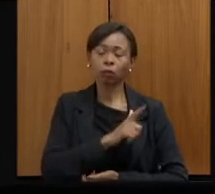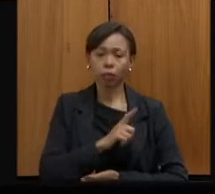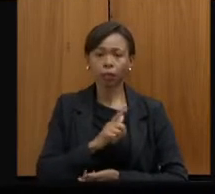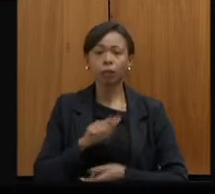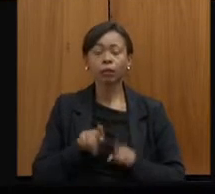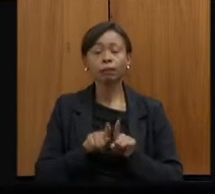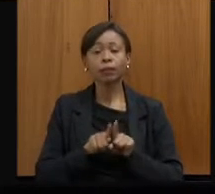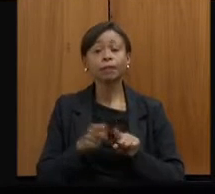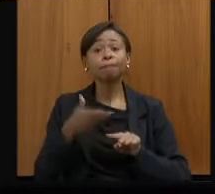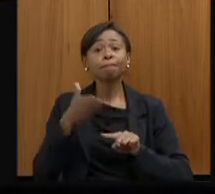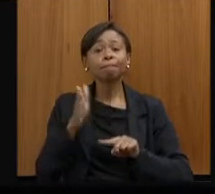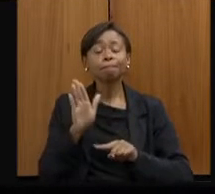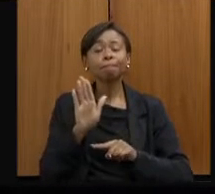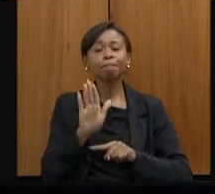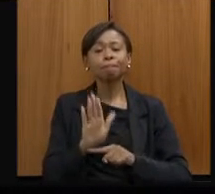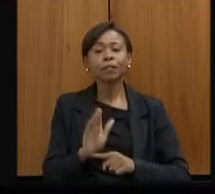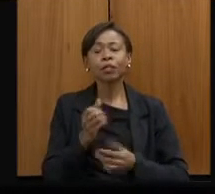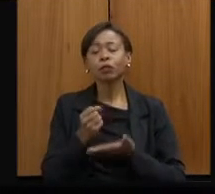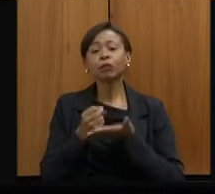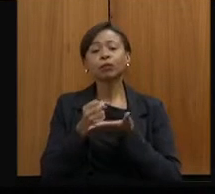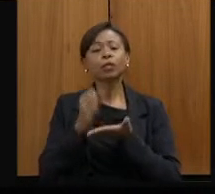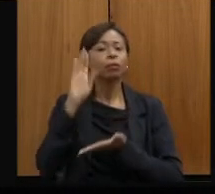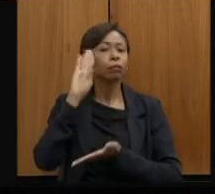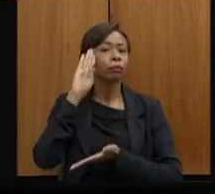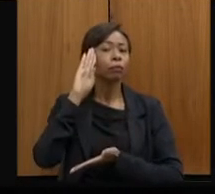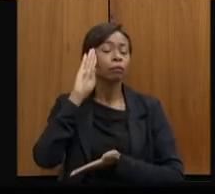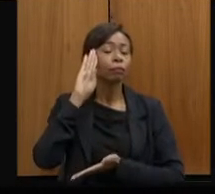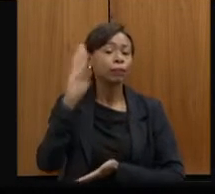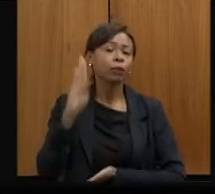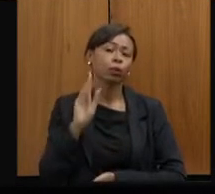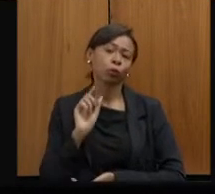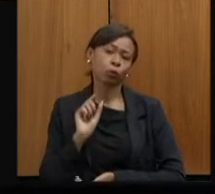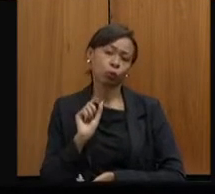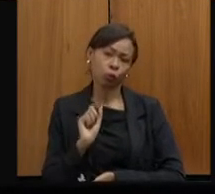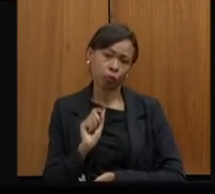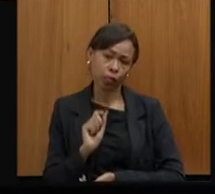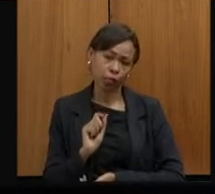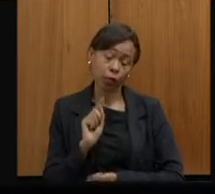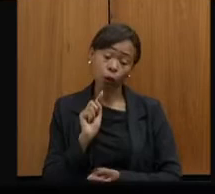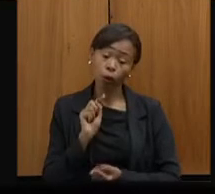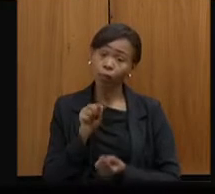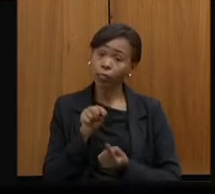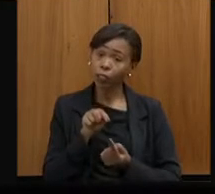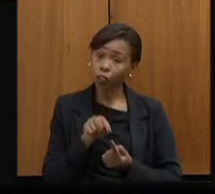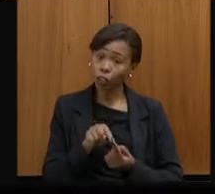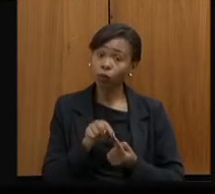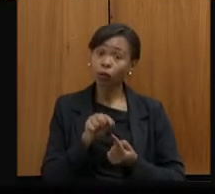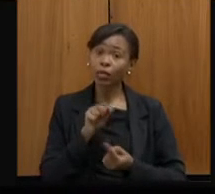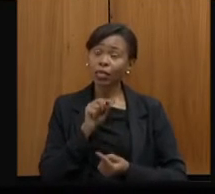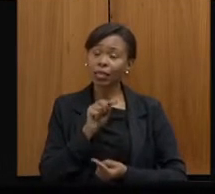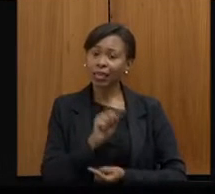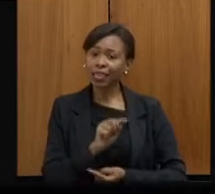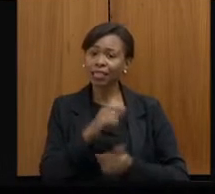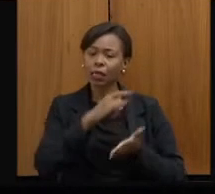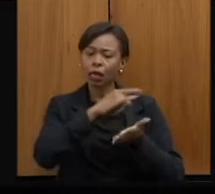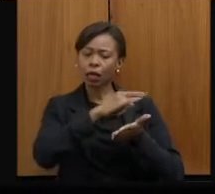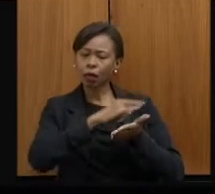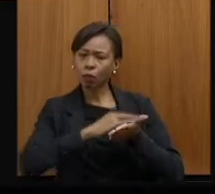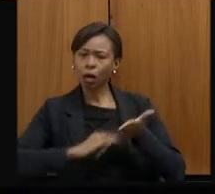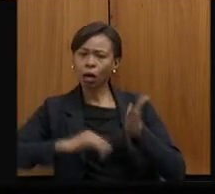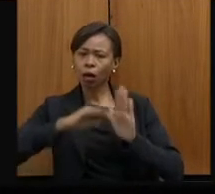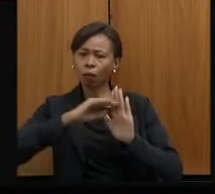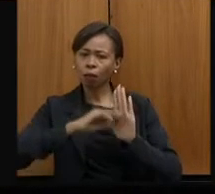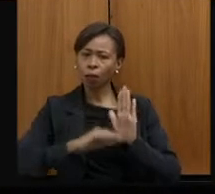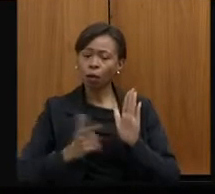contribuindo de maneira principal e essencial para a efetivação dos processos de reúrb em âmbito